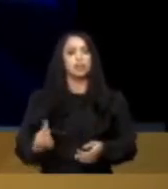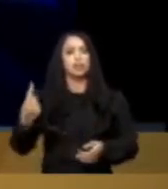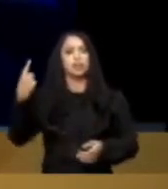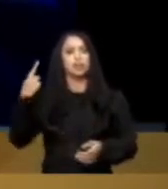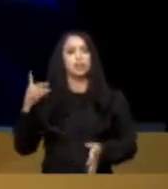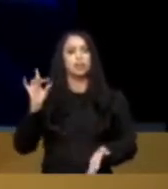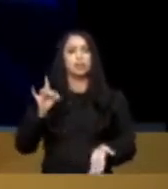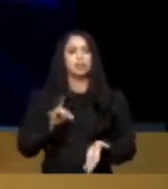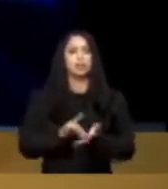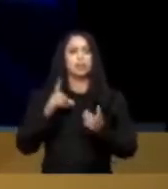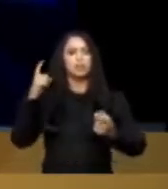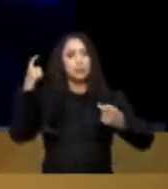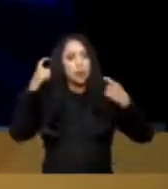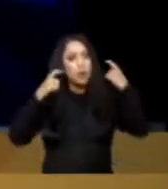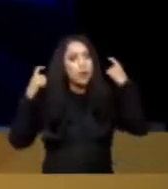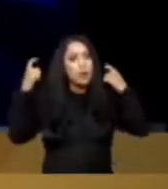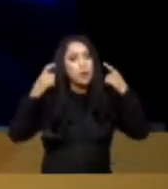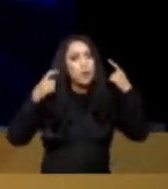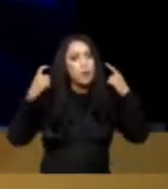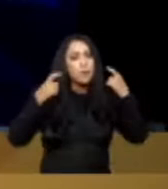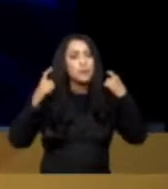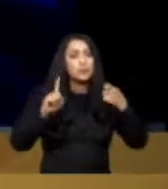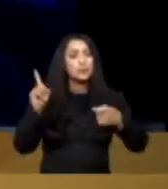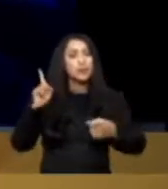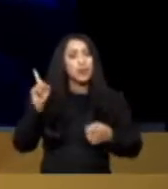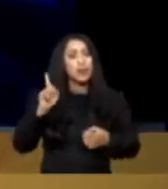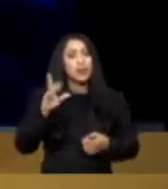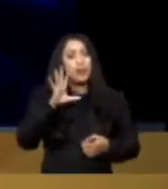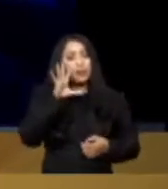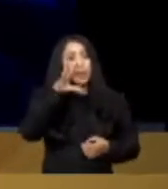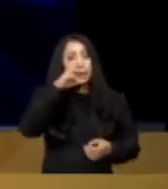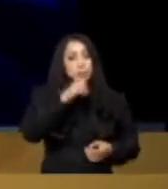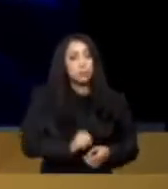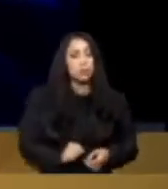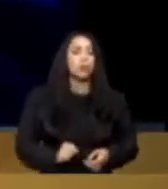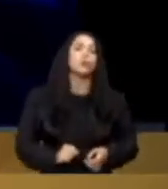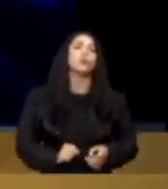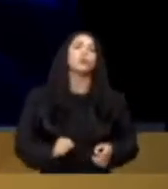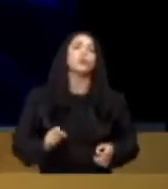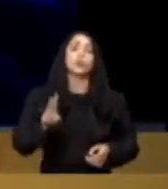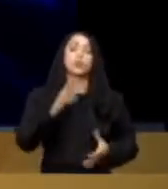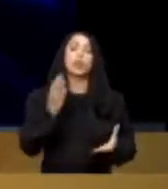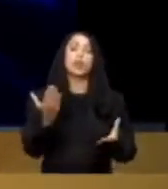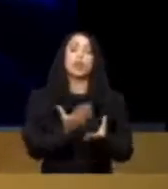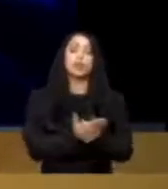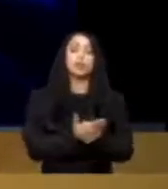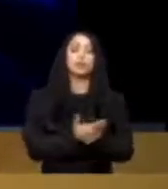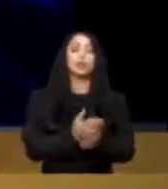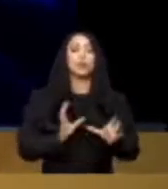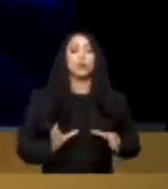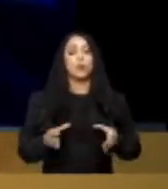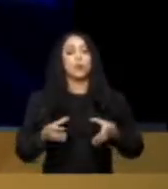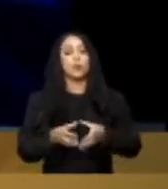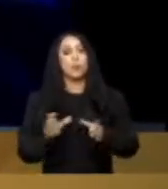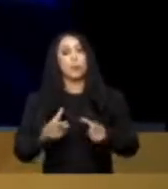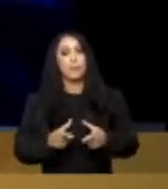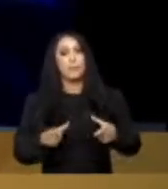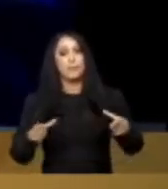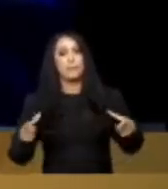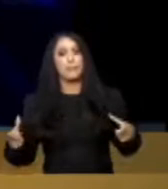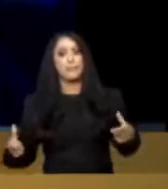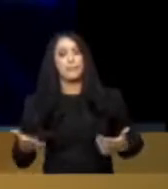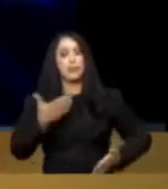legítima preocupação com abusos na utilização da ação coletiva, decorrente, sobretudo, da multiplicação